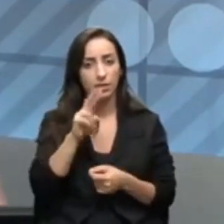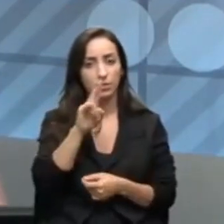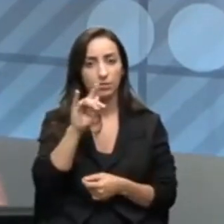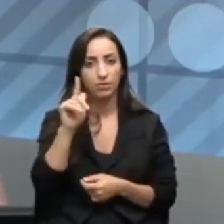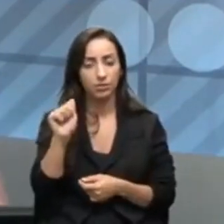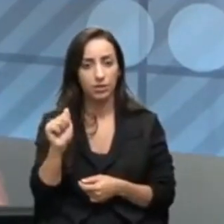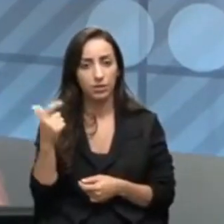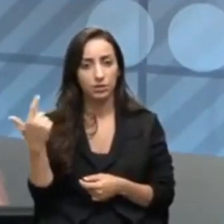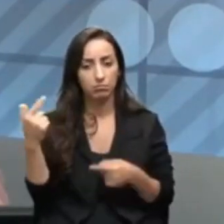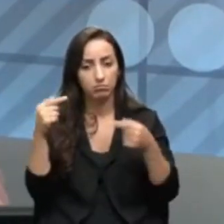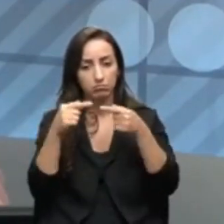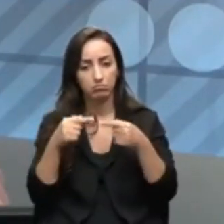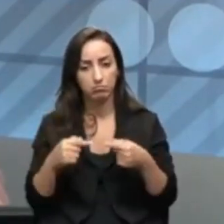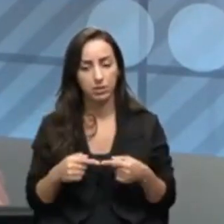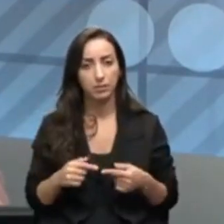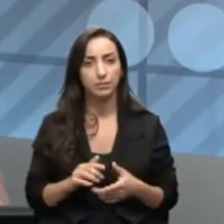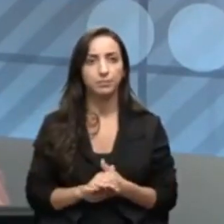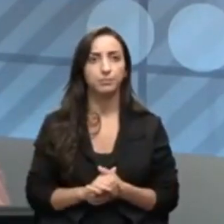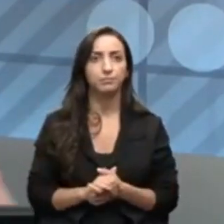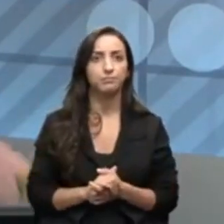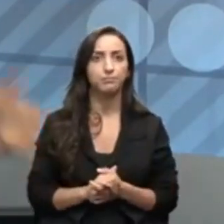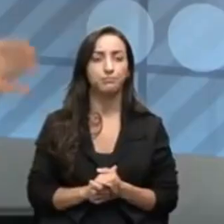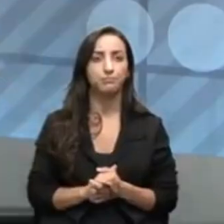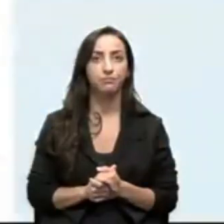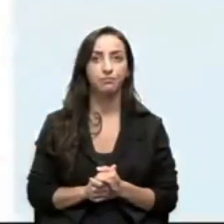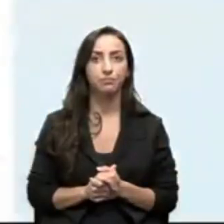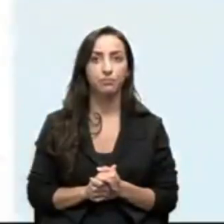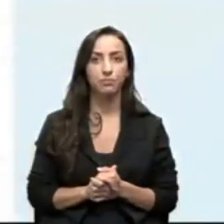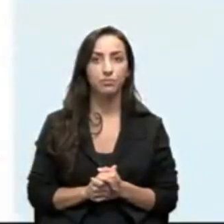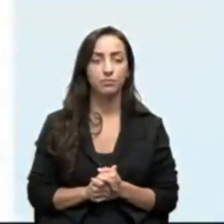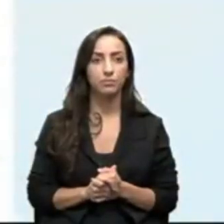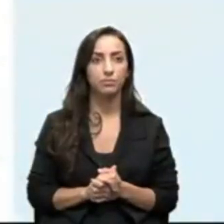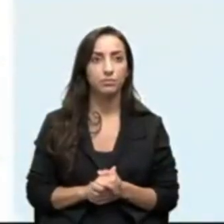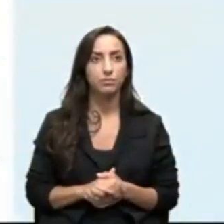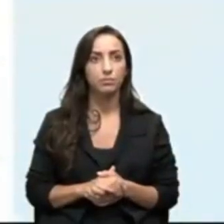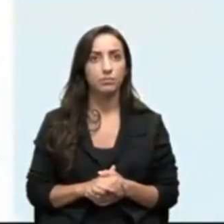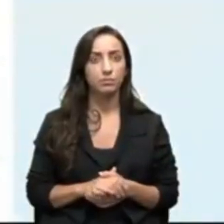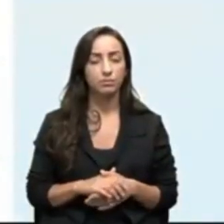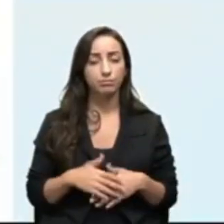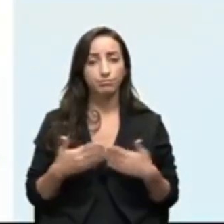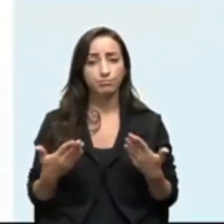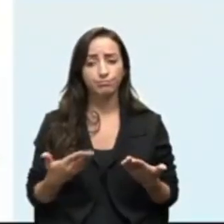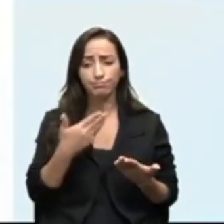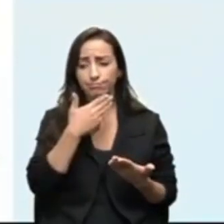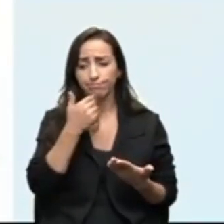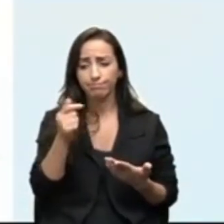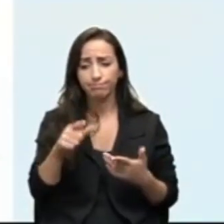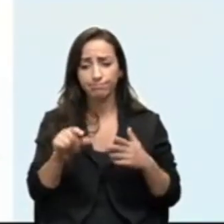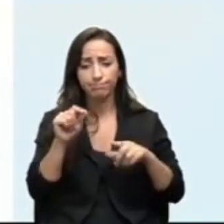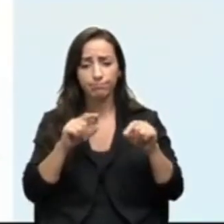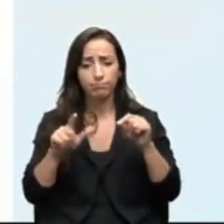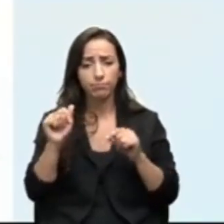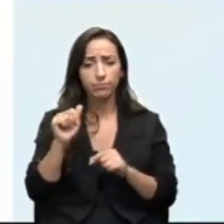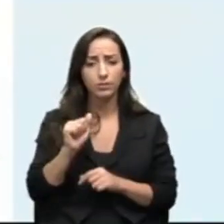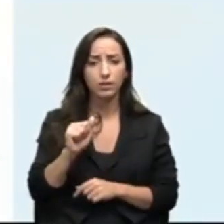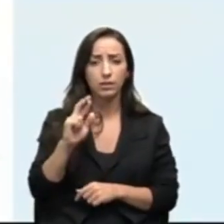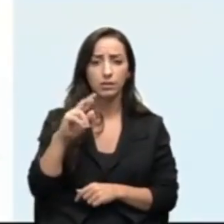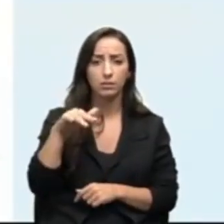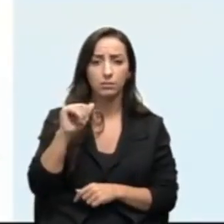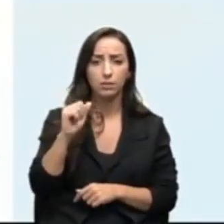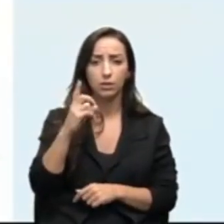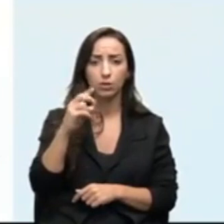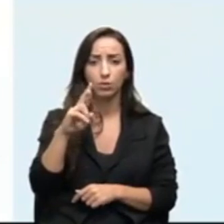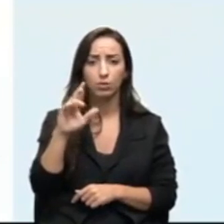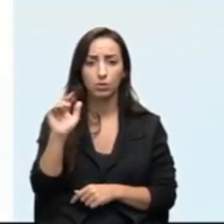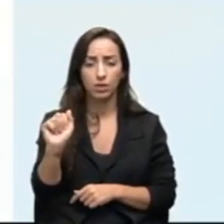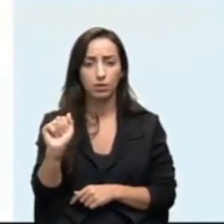no dimensionamento. Qual, então, é a melhor escolha de armadura? O que a gente tem que levar em